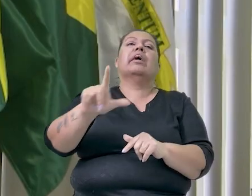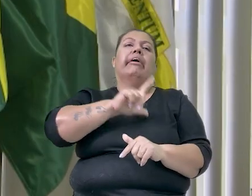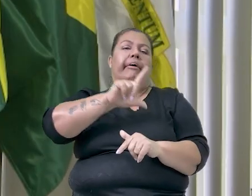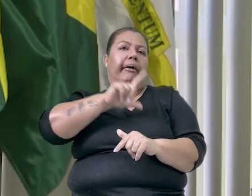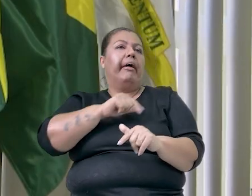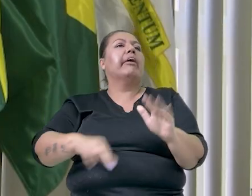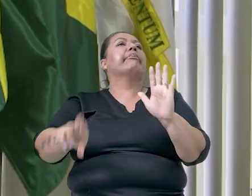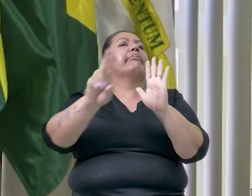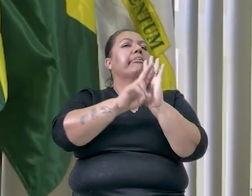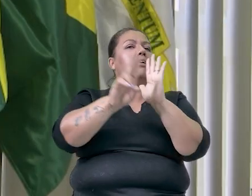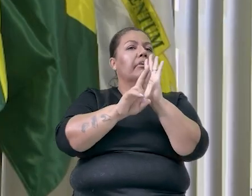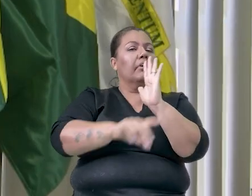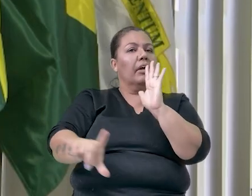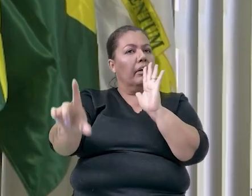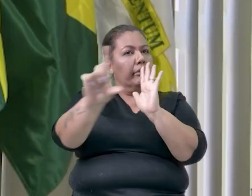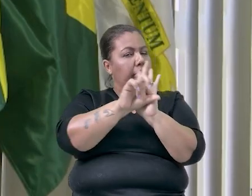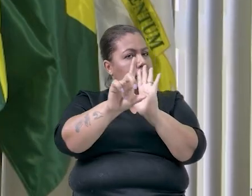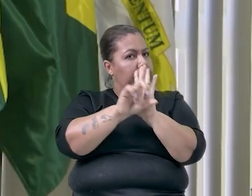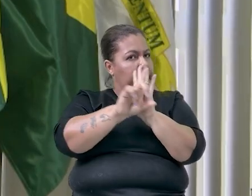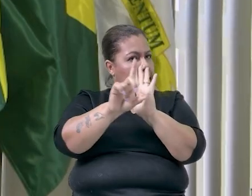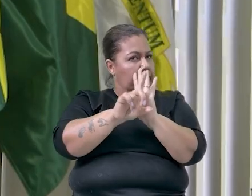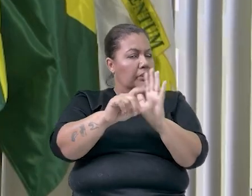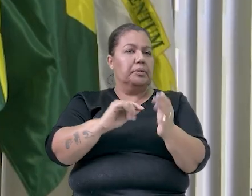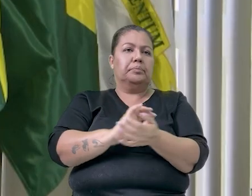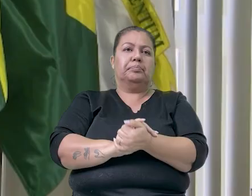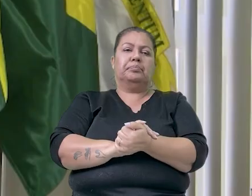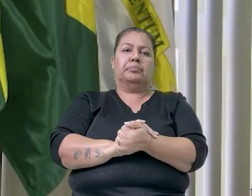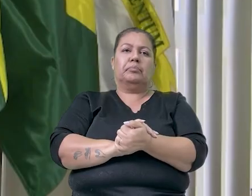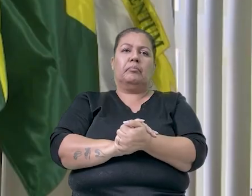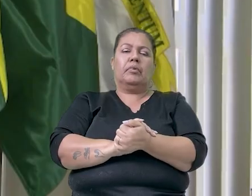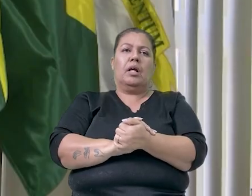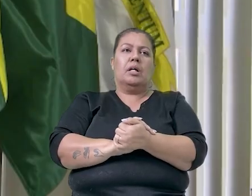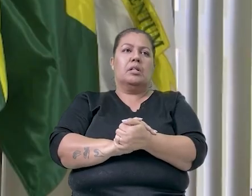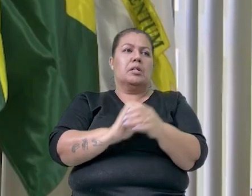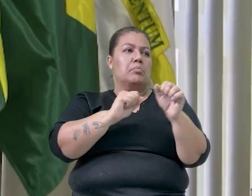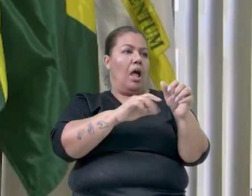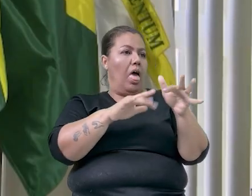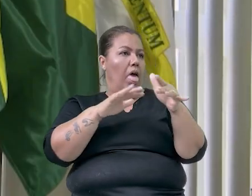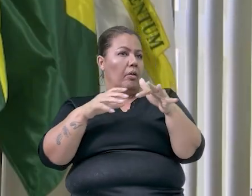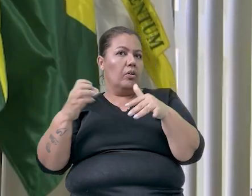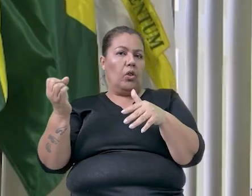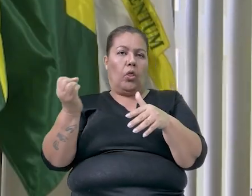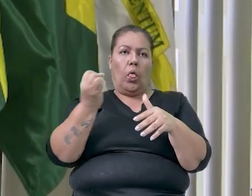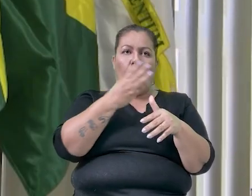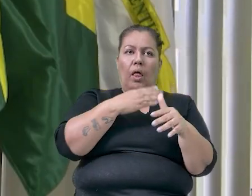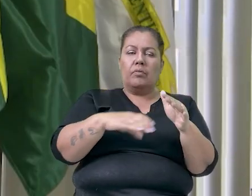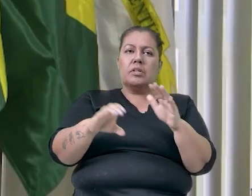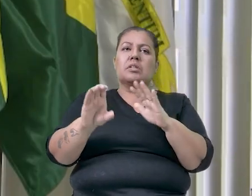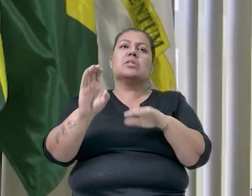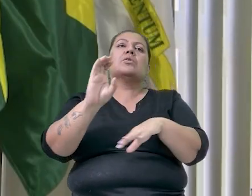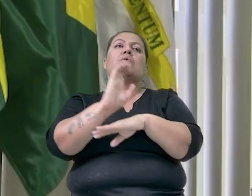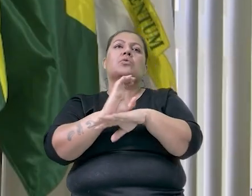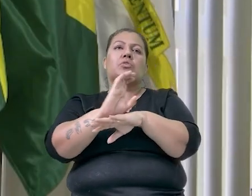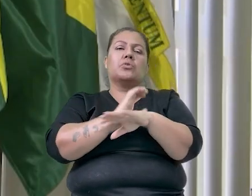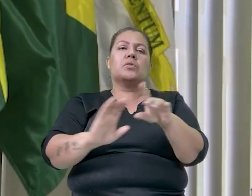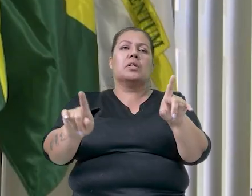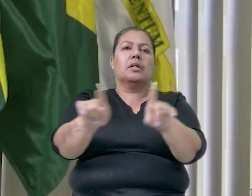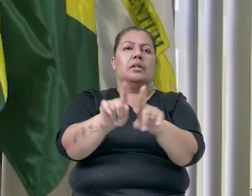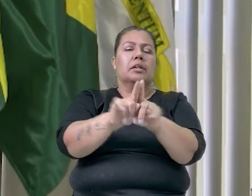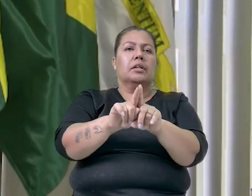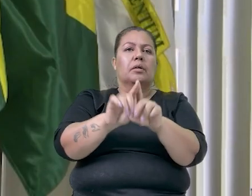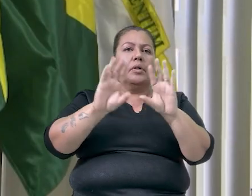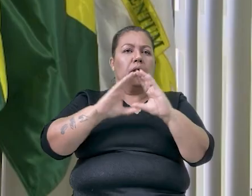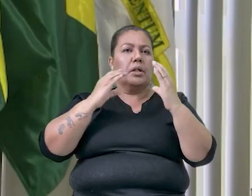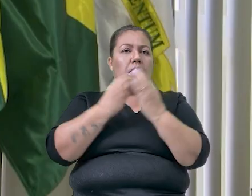regulamentação legal e, sob o influxo de normas constitucionais, também é necessário que o Congresso